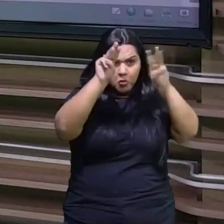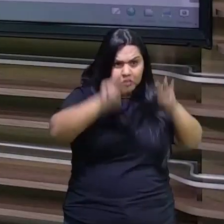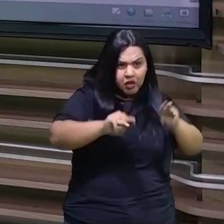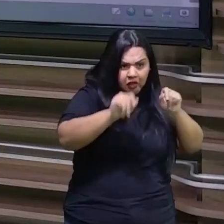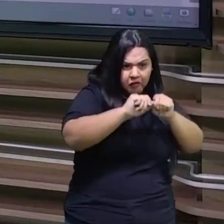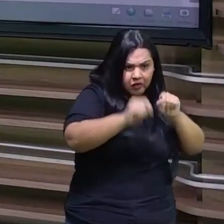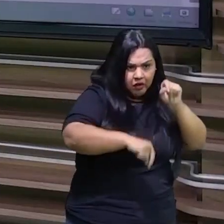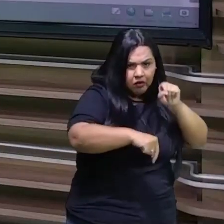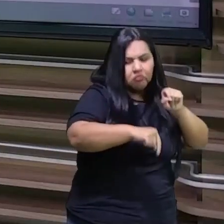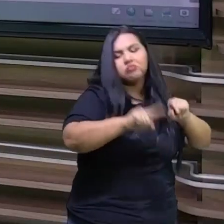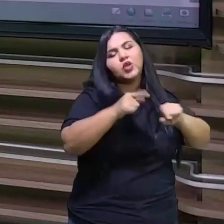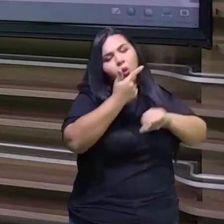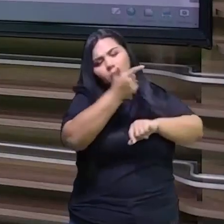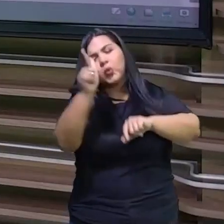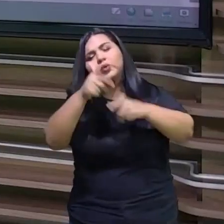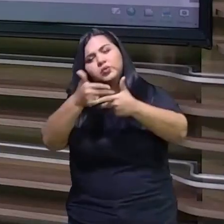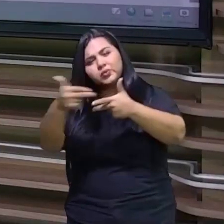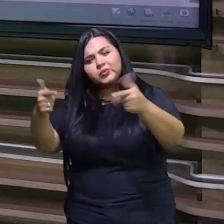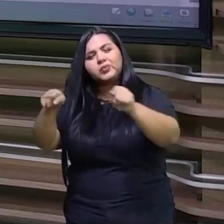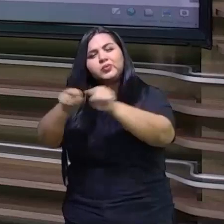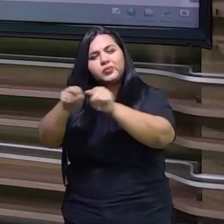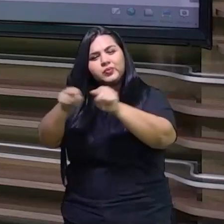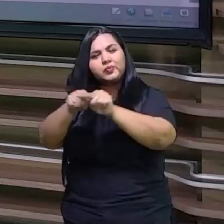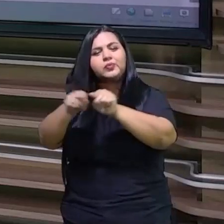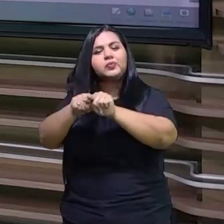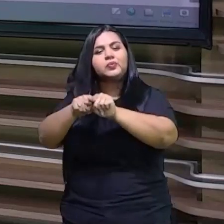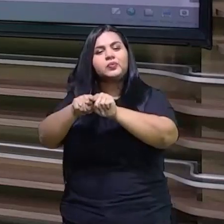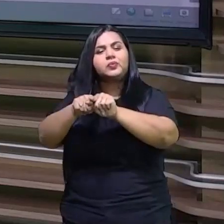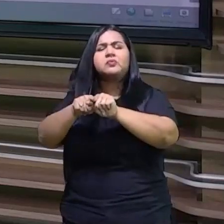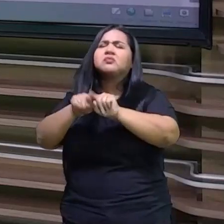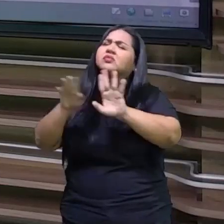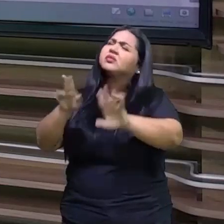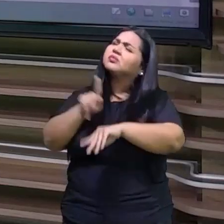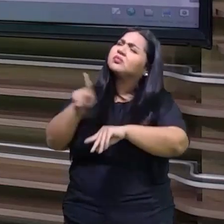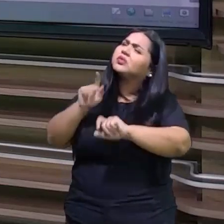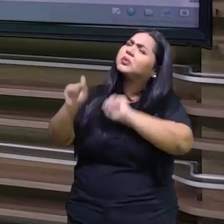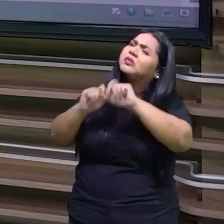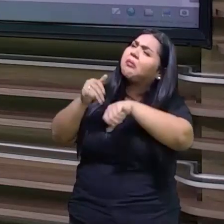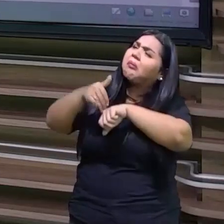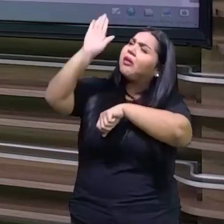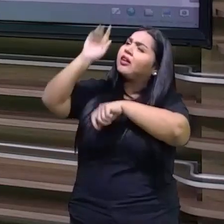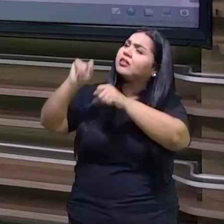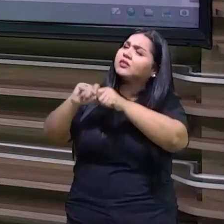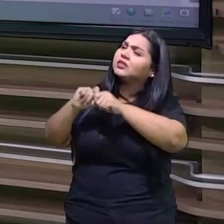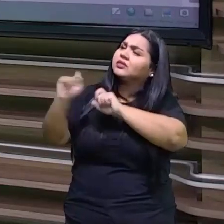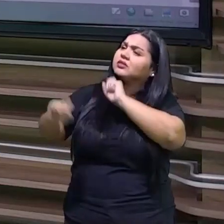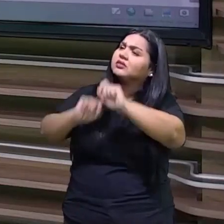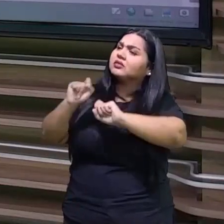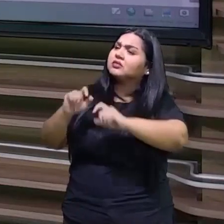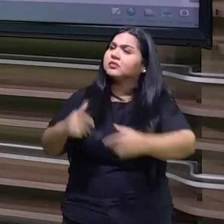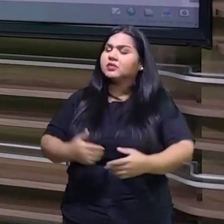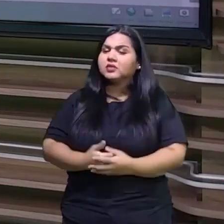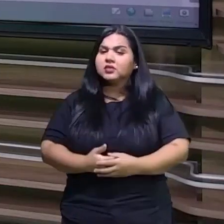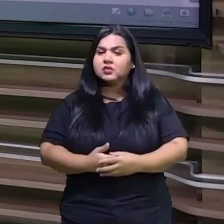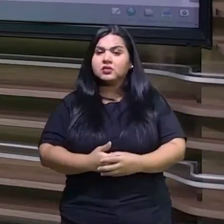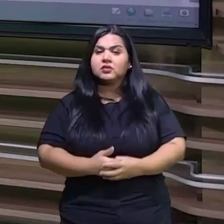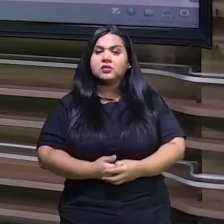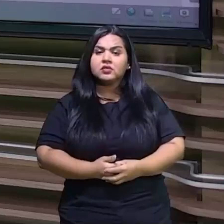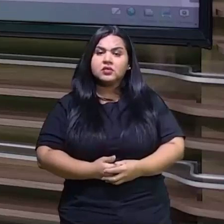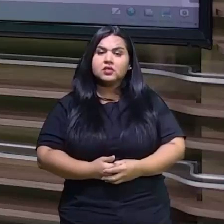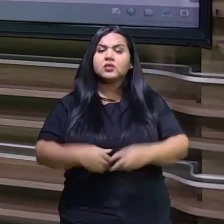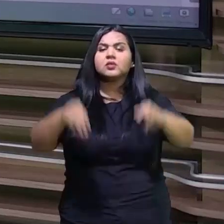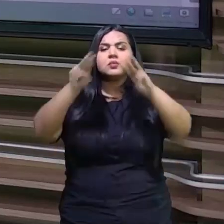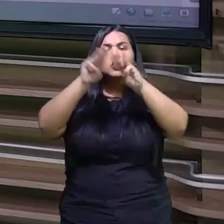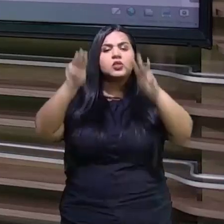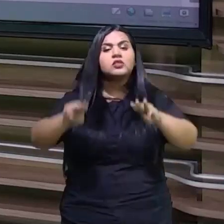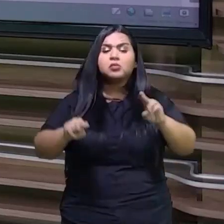não. Fizeram outras coisas além de museu também. Professor, o que mais que fizeram aqui além de museus? O que mais? Museu foi